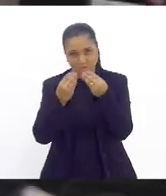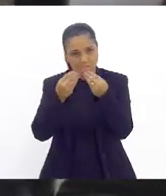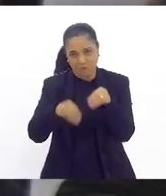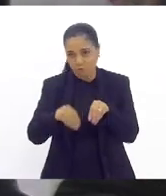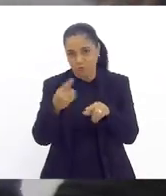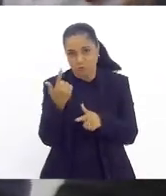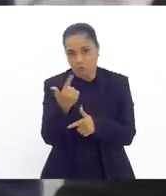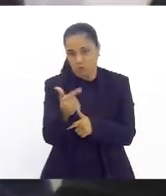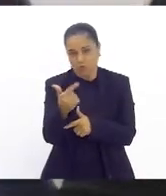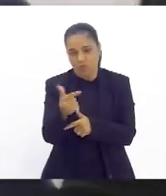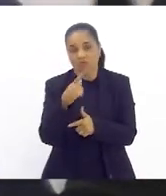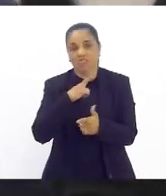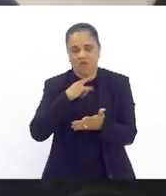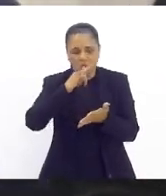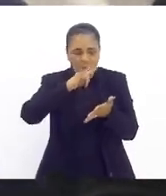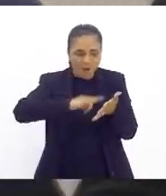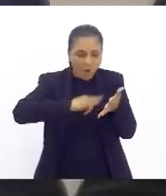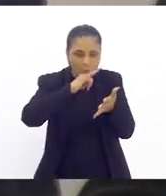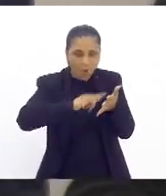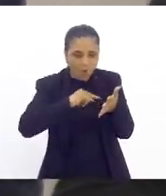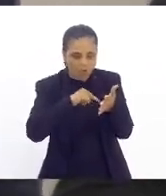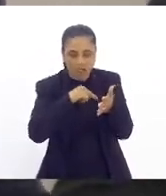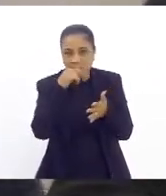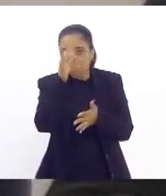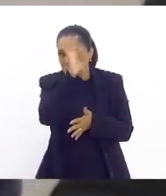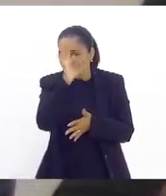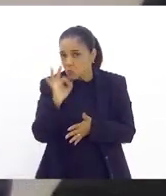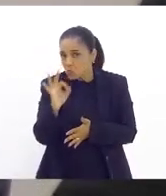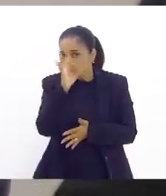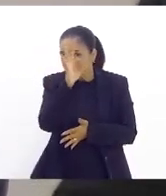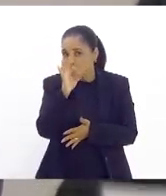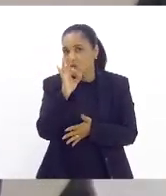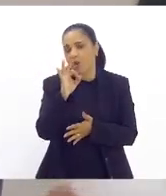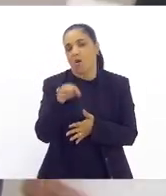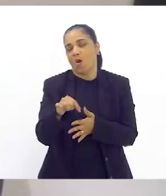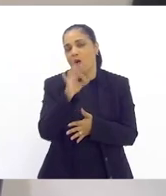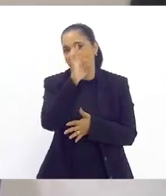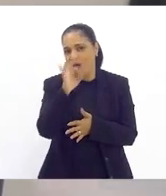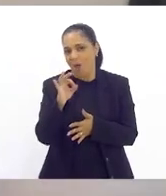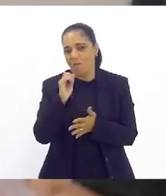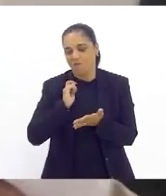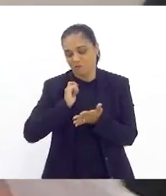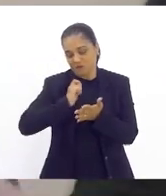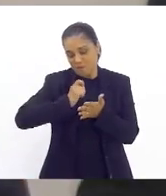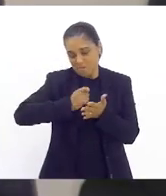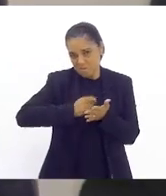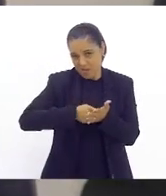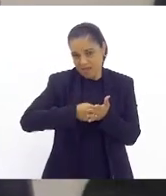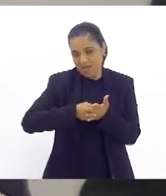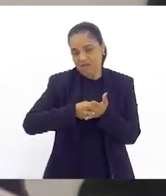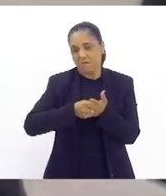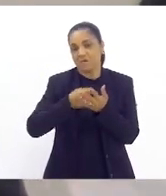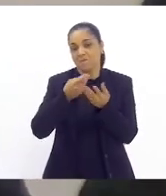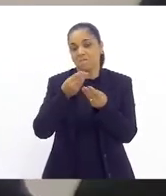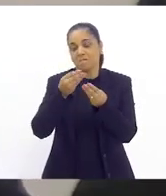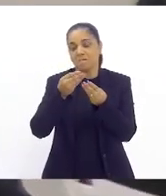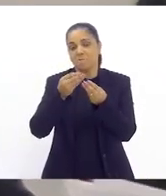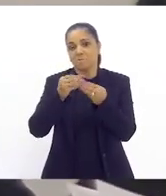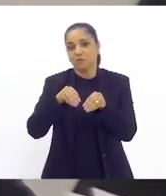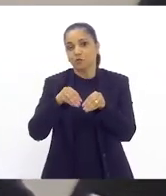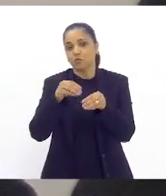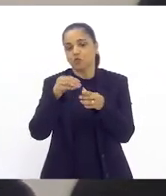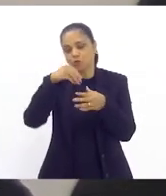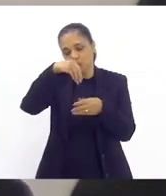paga existe um percentual para cobrir as perdas diárias com flagradas e vai me desculpar